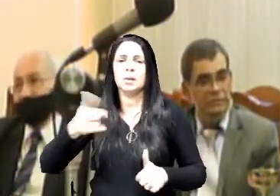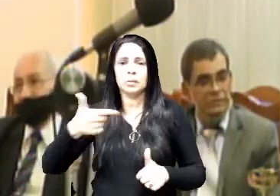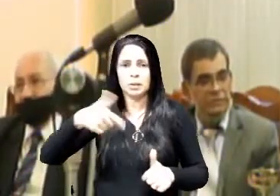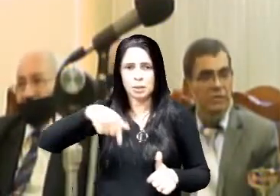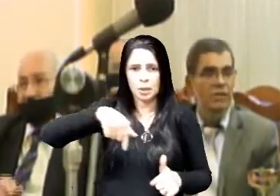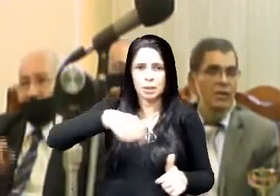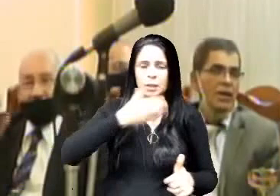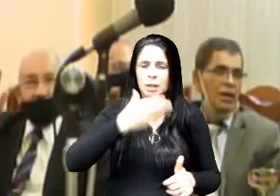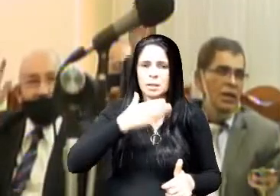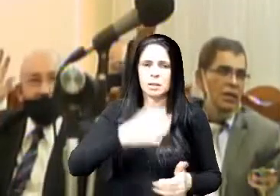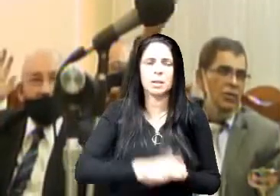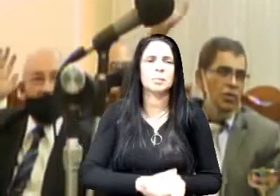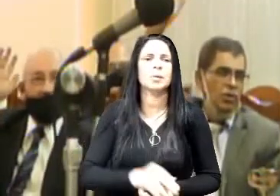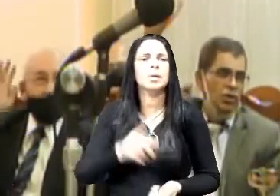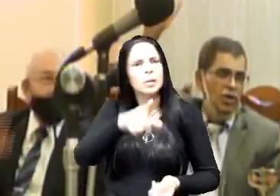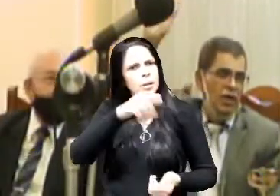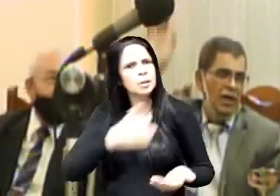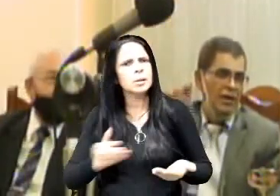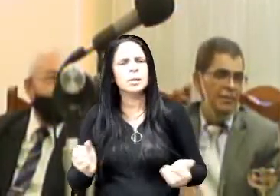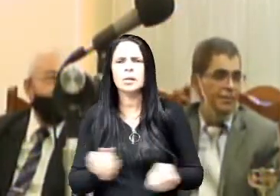Dê glória a Deus, minha gente.